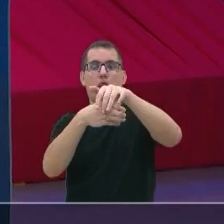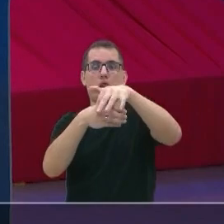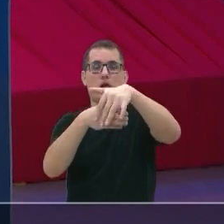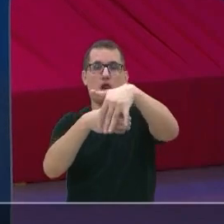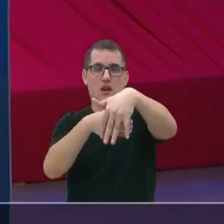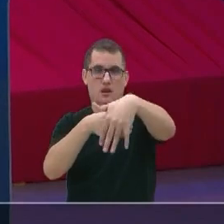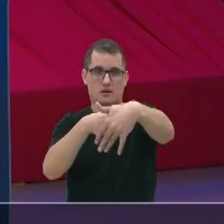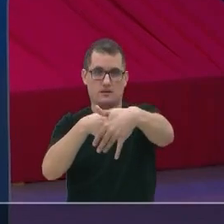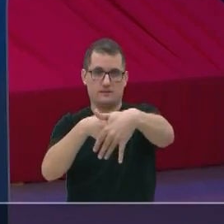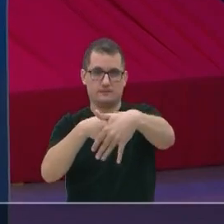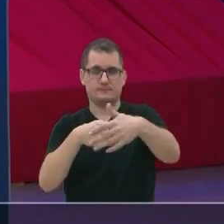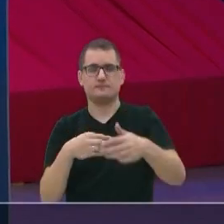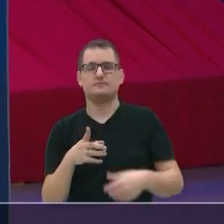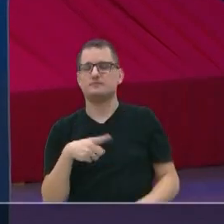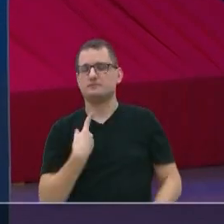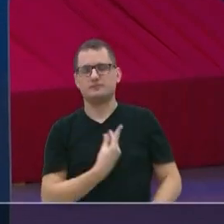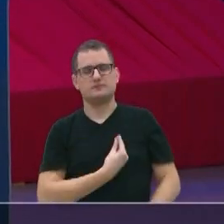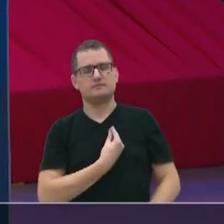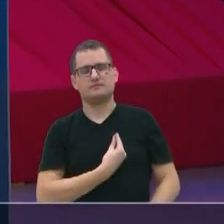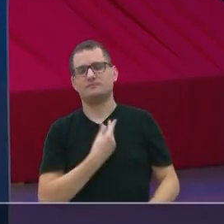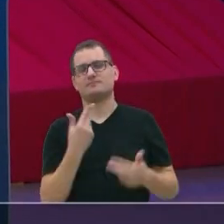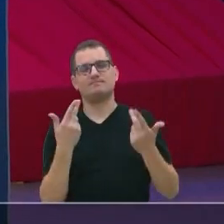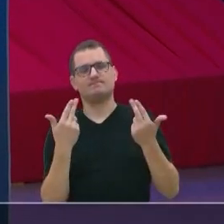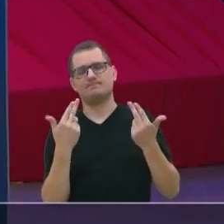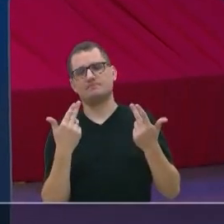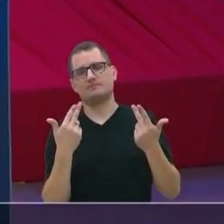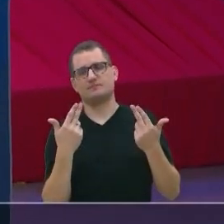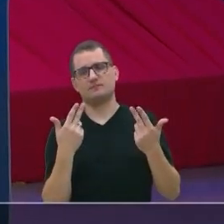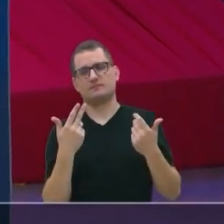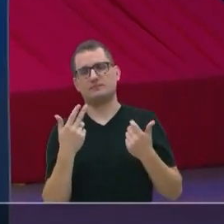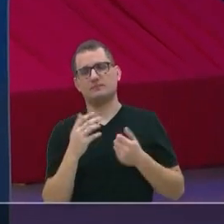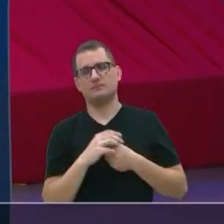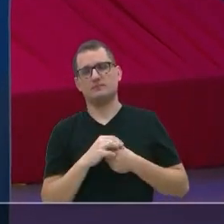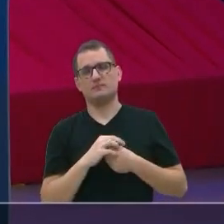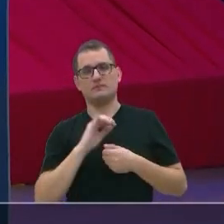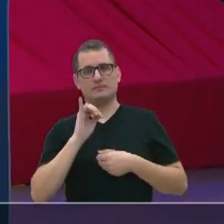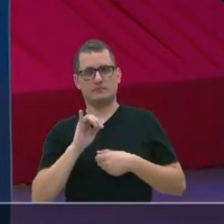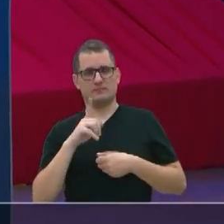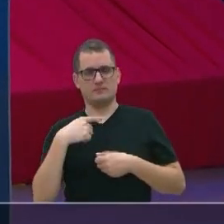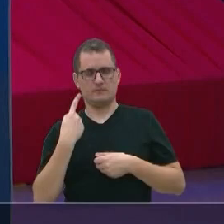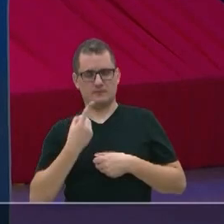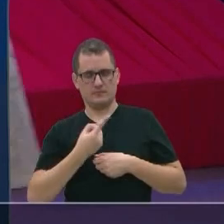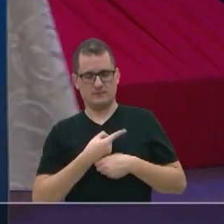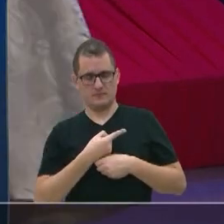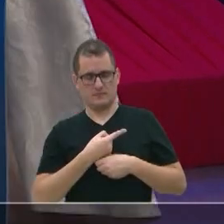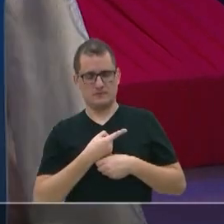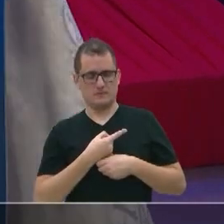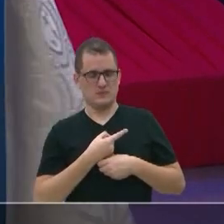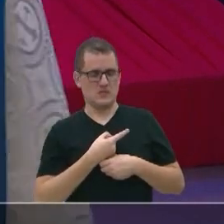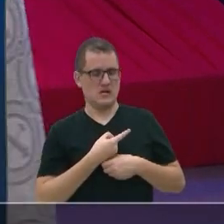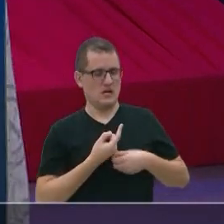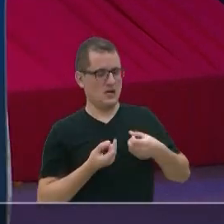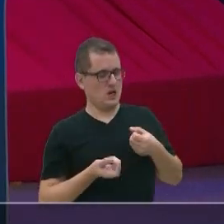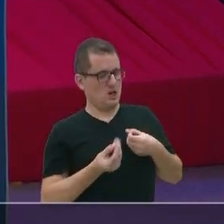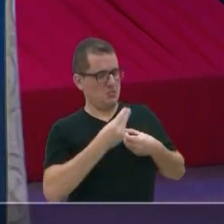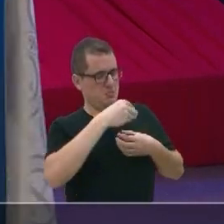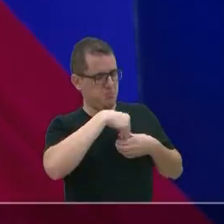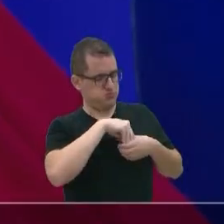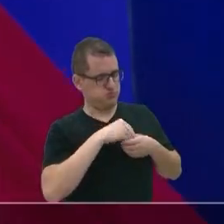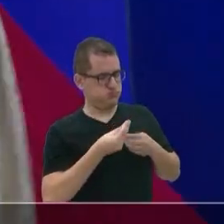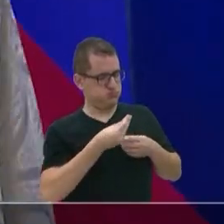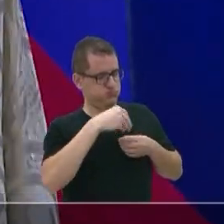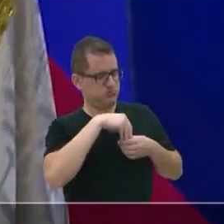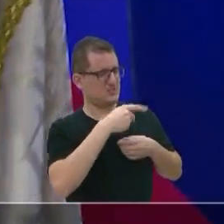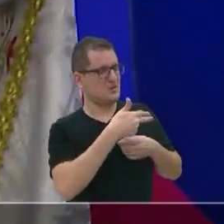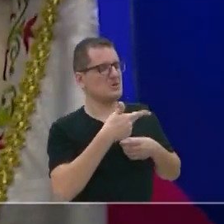Transbordar. A nossa vida é assim. Se nós nos enchemos daquilo que não presta, nós